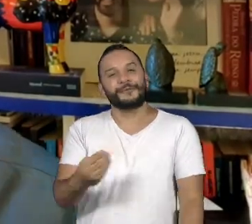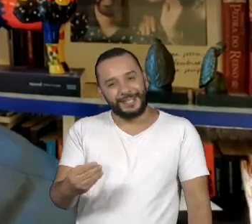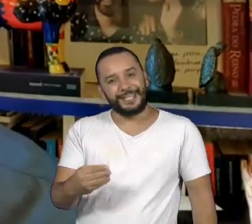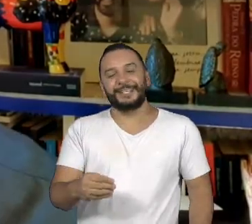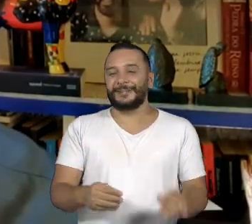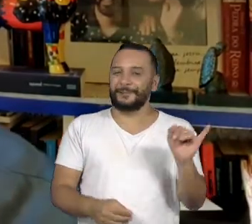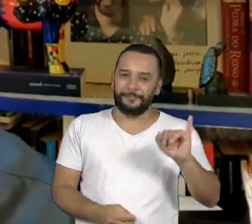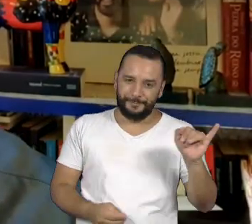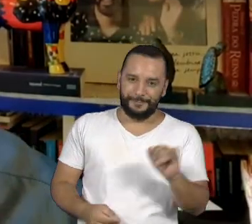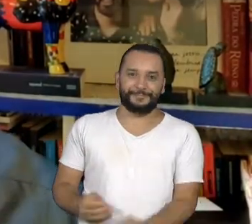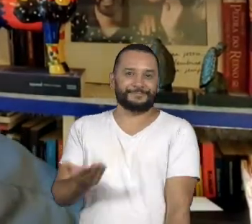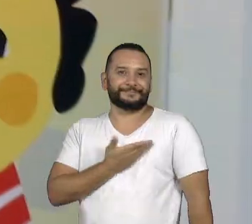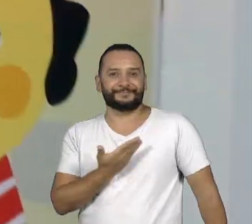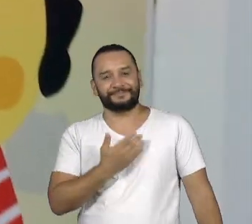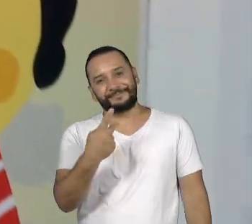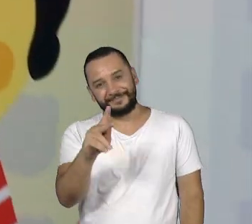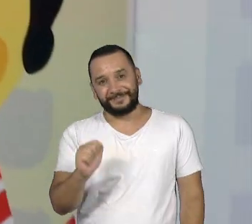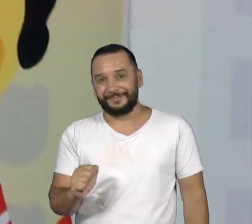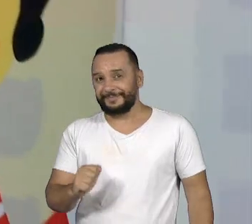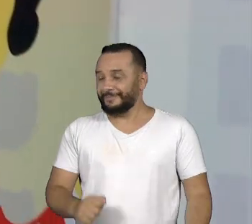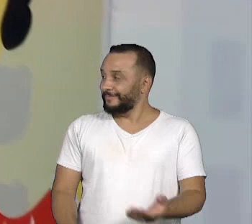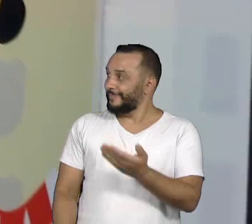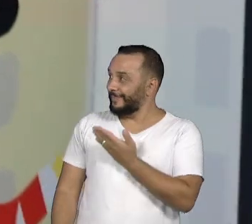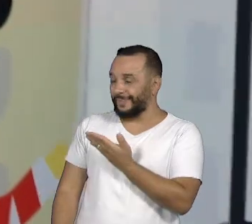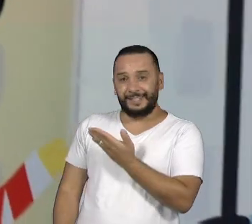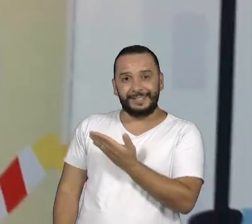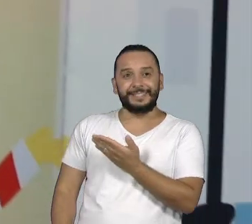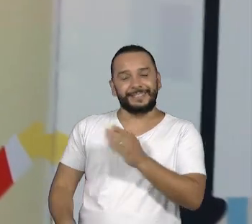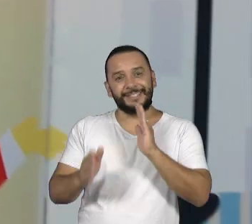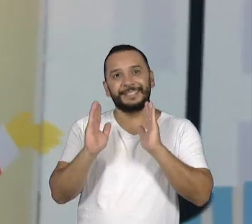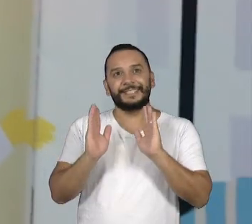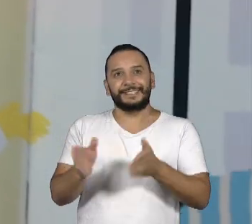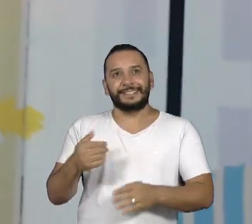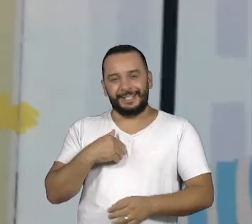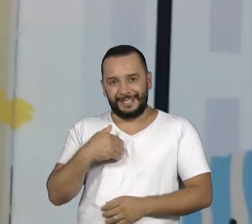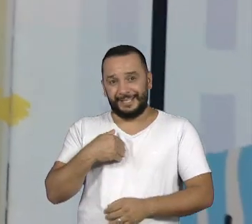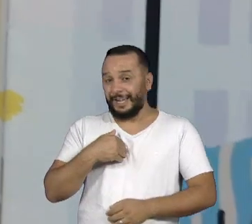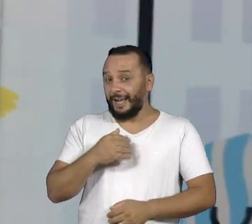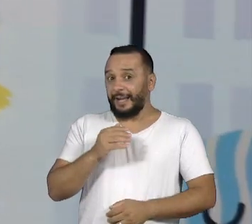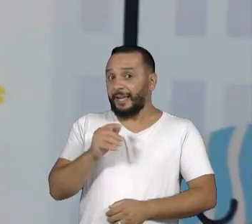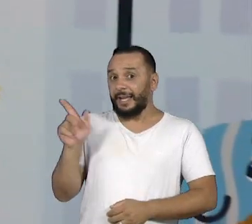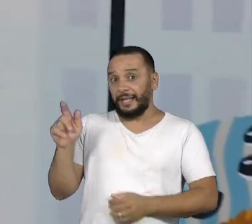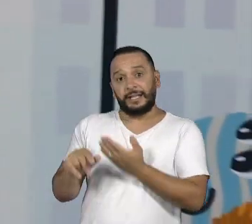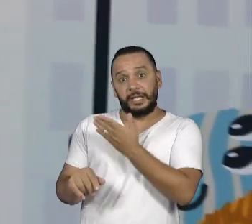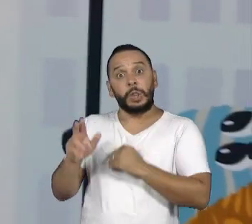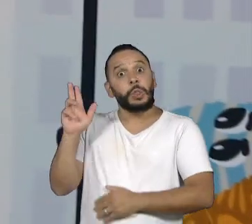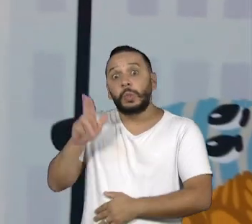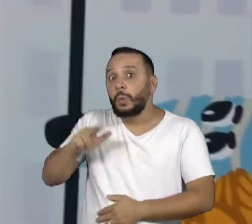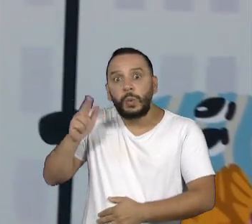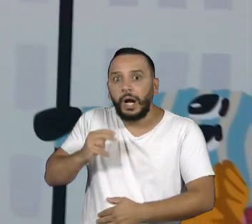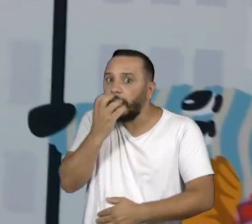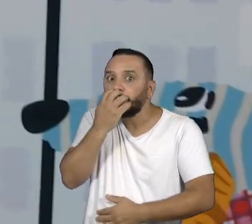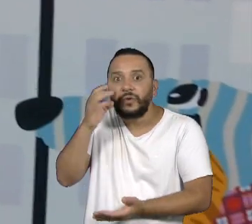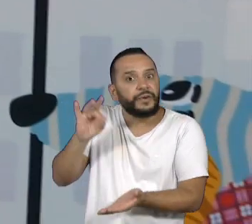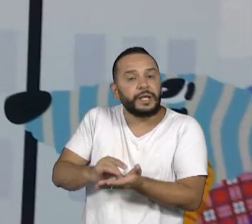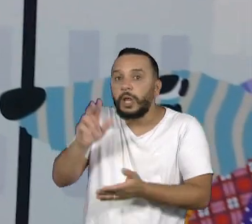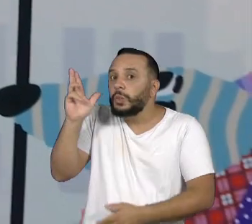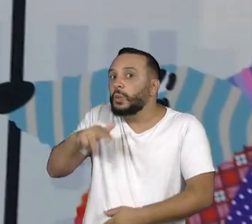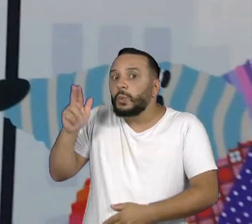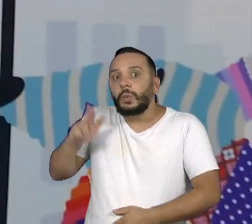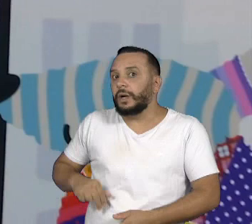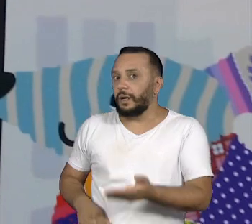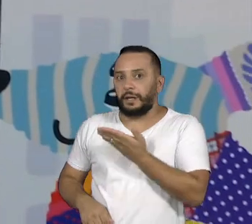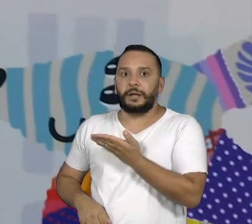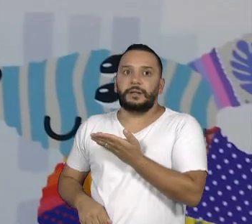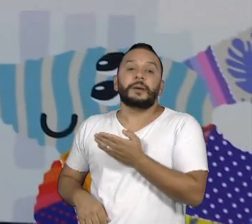seus irmãos, com seus amigos. Este é o Léo. Nunca pôde ter um cachorro de verdade, porque morava numa